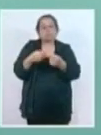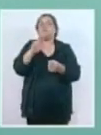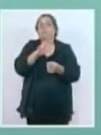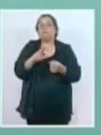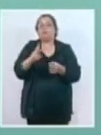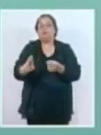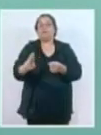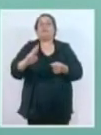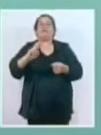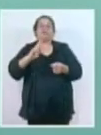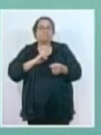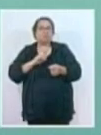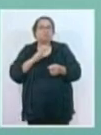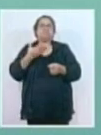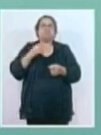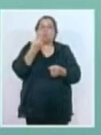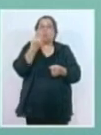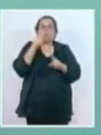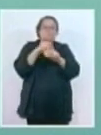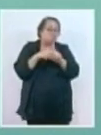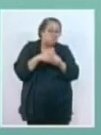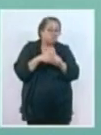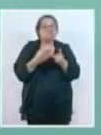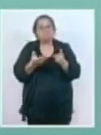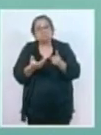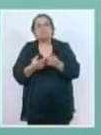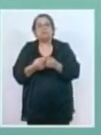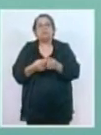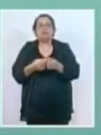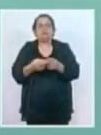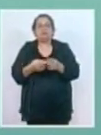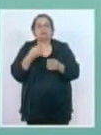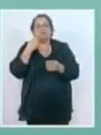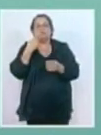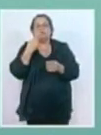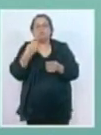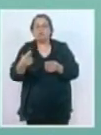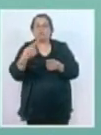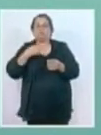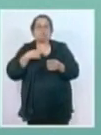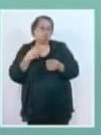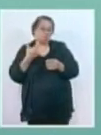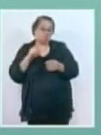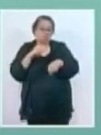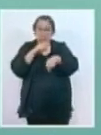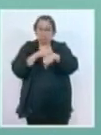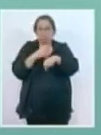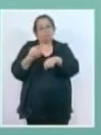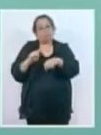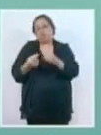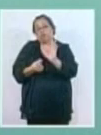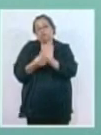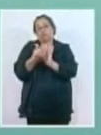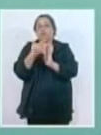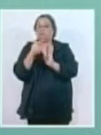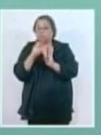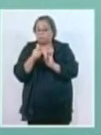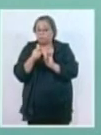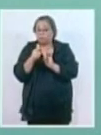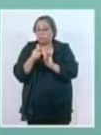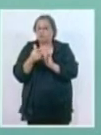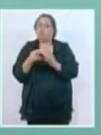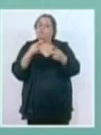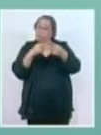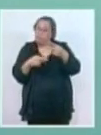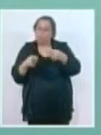resposta veio depois de mais ou menos um mês e pouquinho, mas que não havia previsão, porque, infelizmente, não tinha verba. Porém, a prefeitura